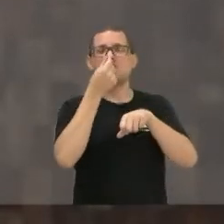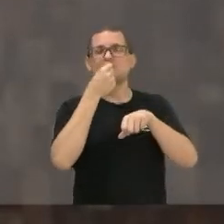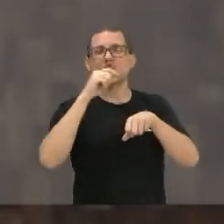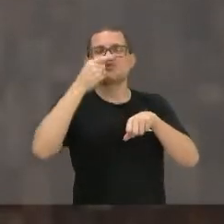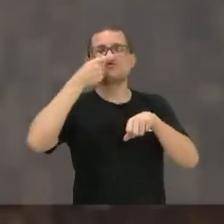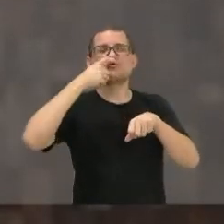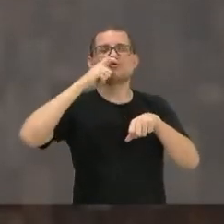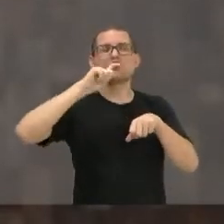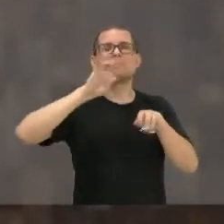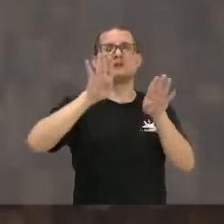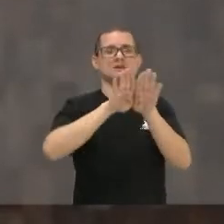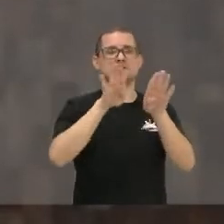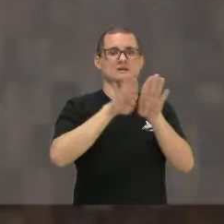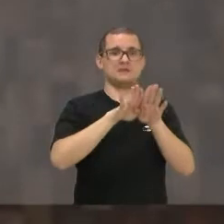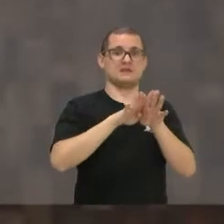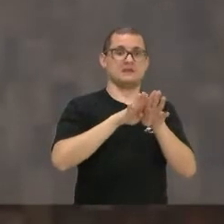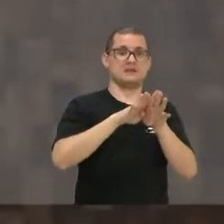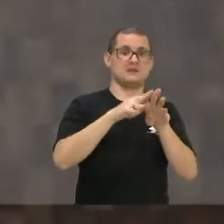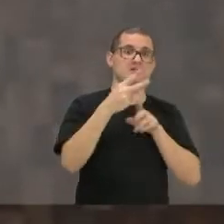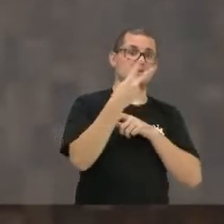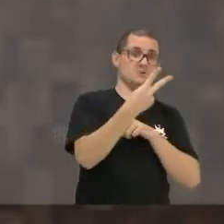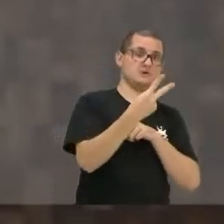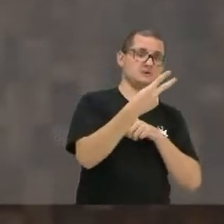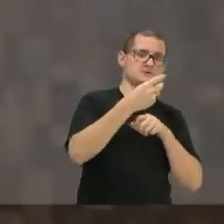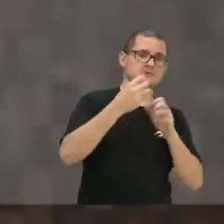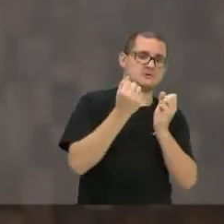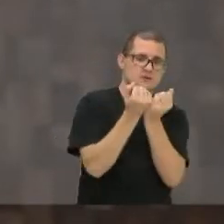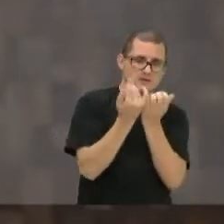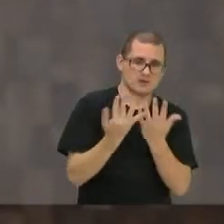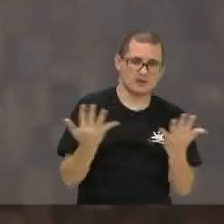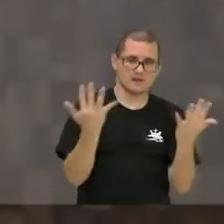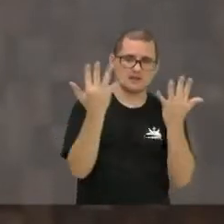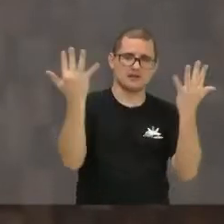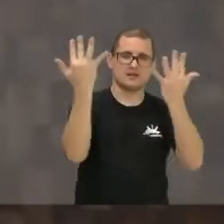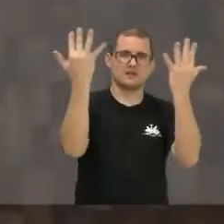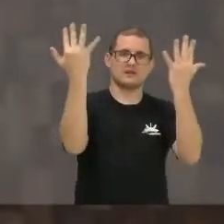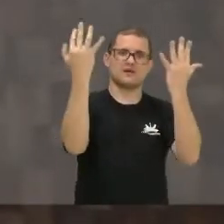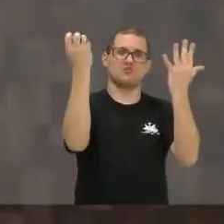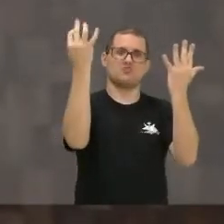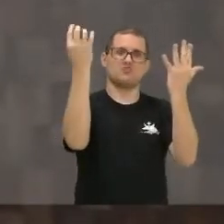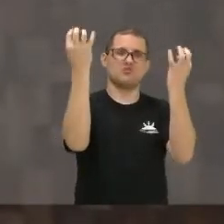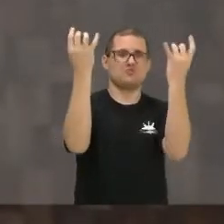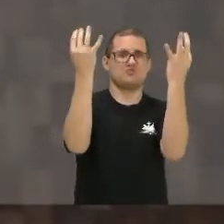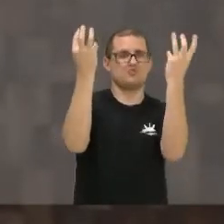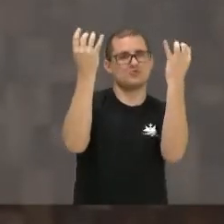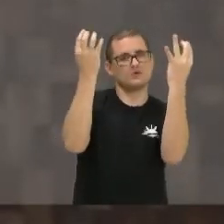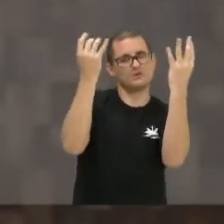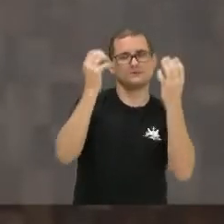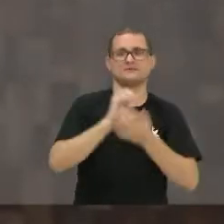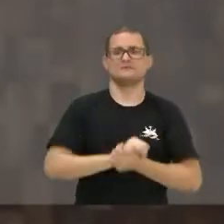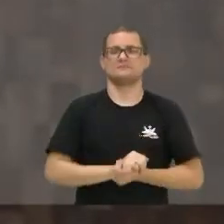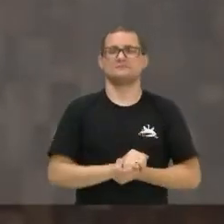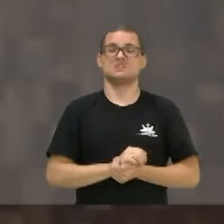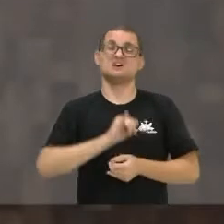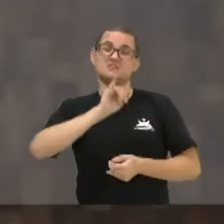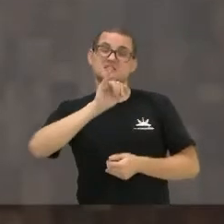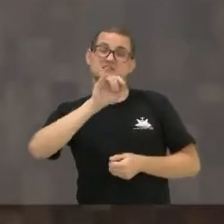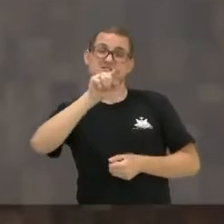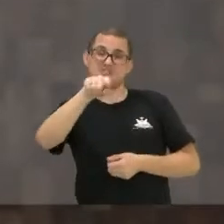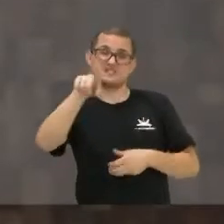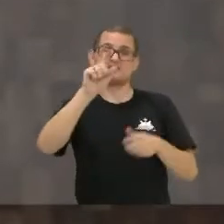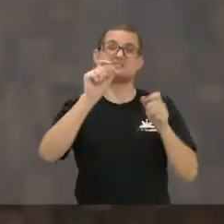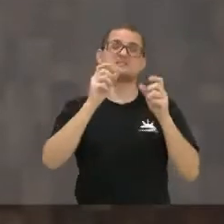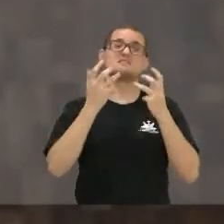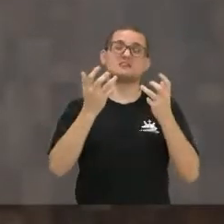do senhor da terra o caso alguém queira prejudicá-las sai de sua boca